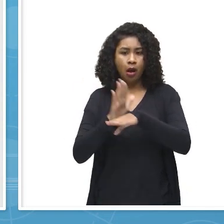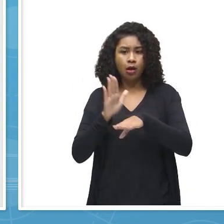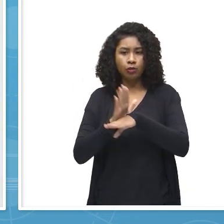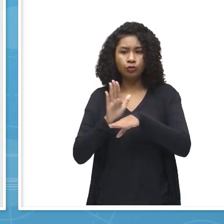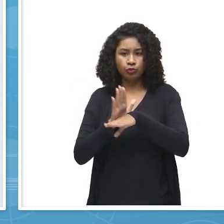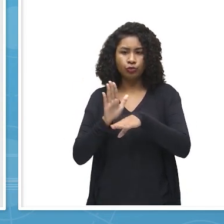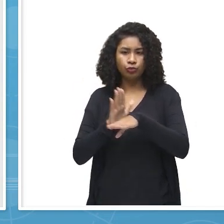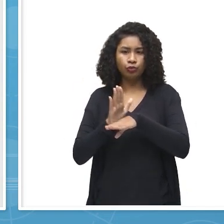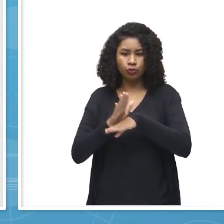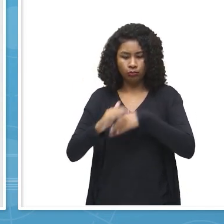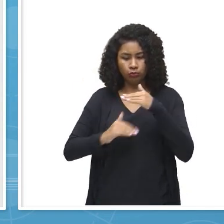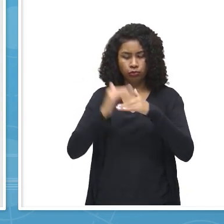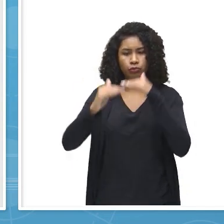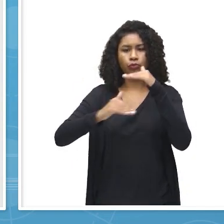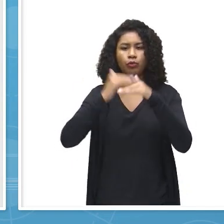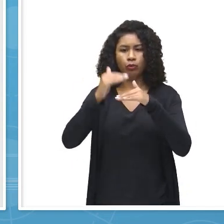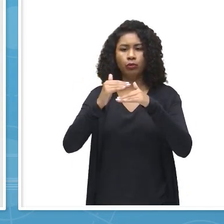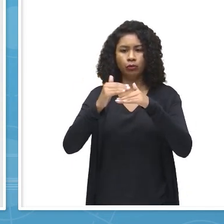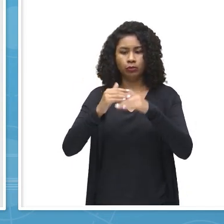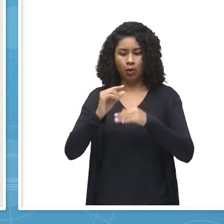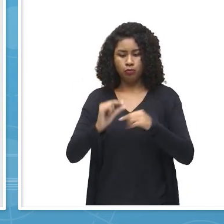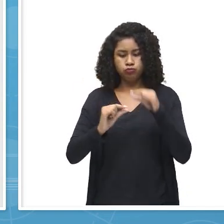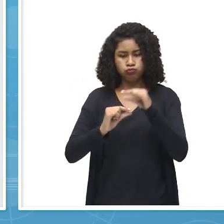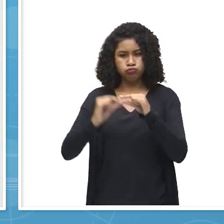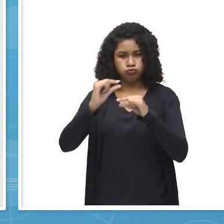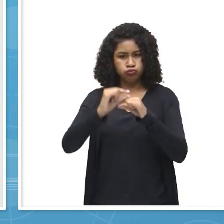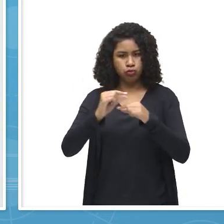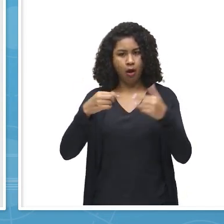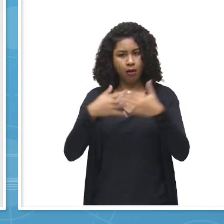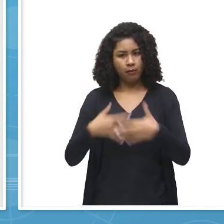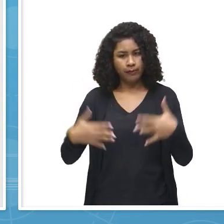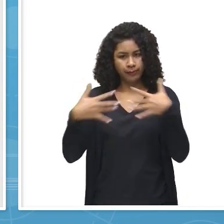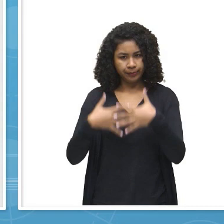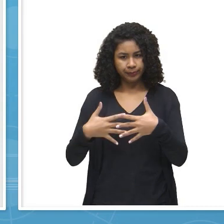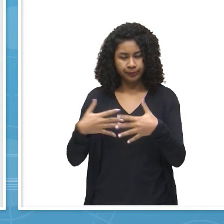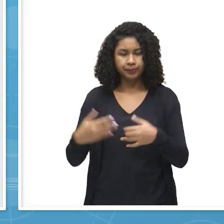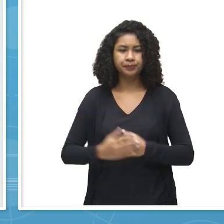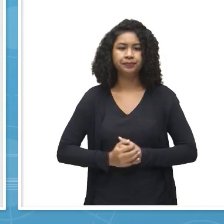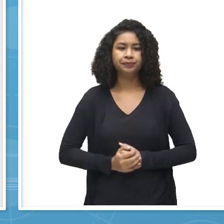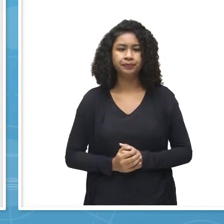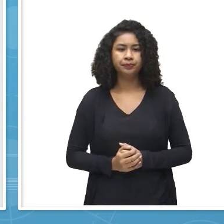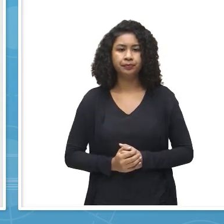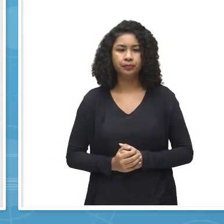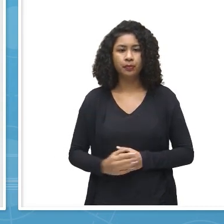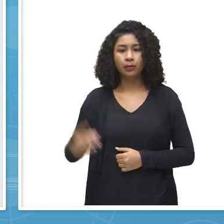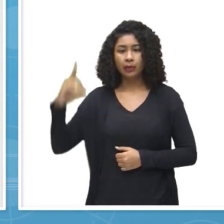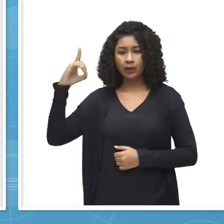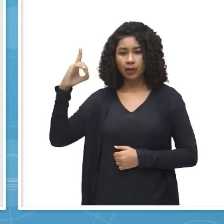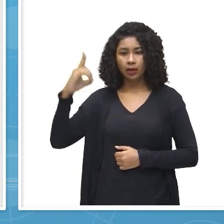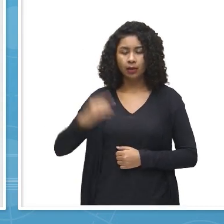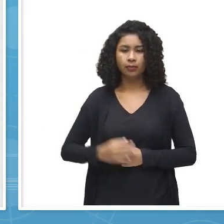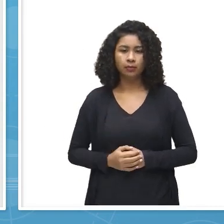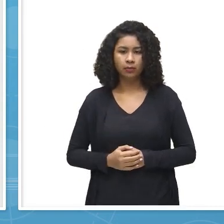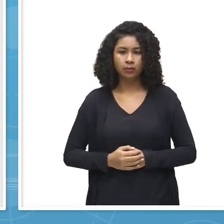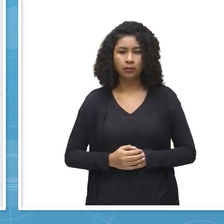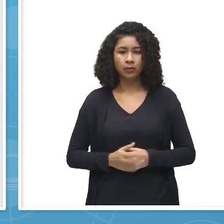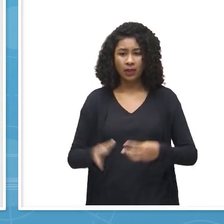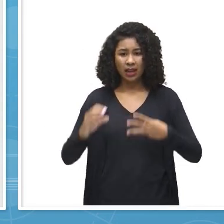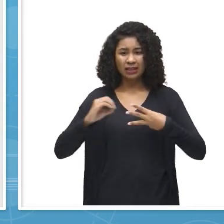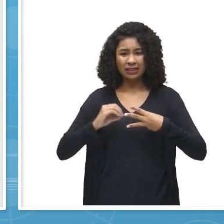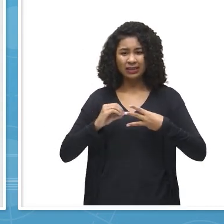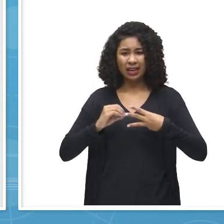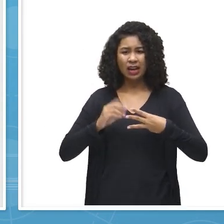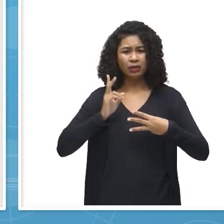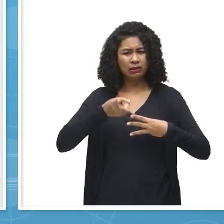epitelial, tá? Letra D. As células desse tecido são bem distantes umas das outras. Isso também